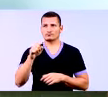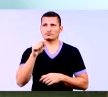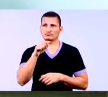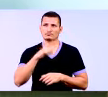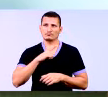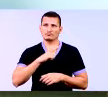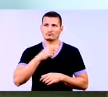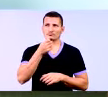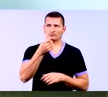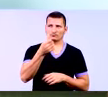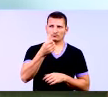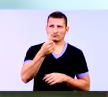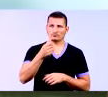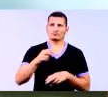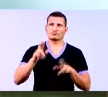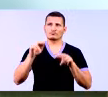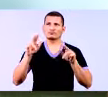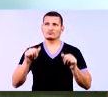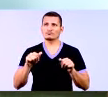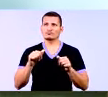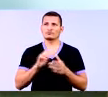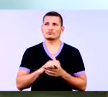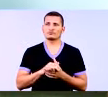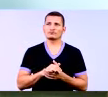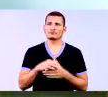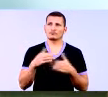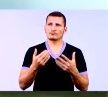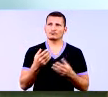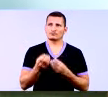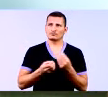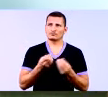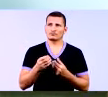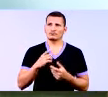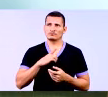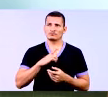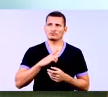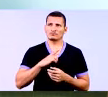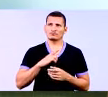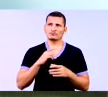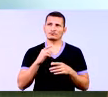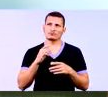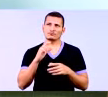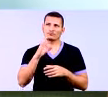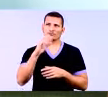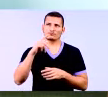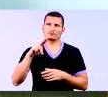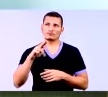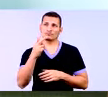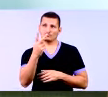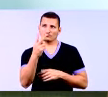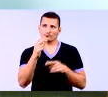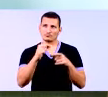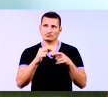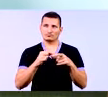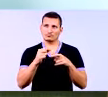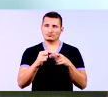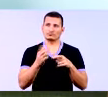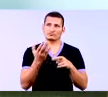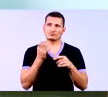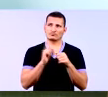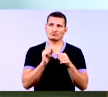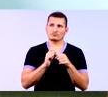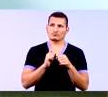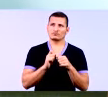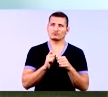GHz? Nunca. Então, quando é que é válido para mim ter processador com 2 núcleos? Quando eu quero fazer tarefas